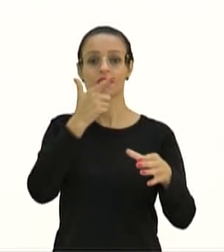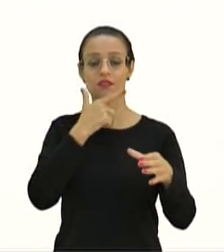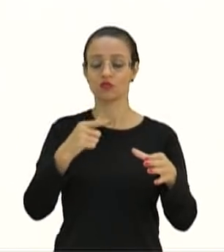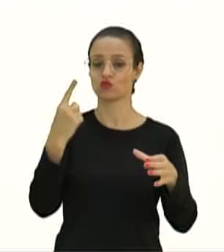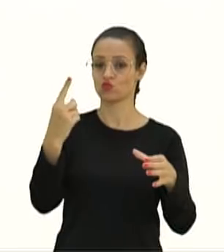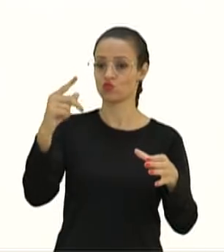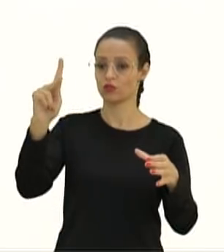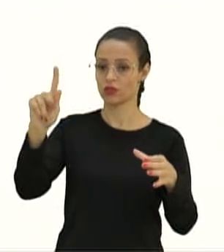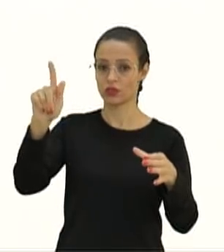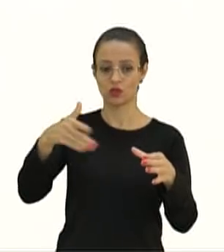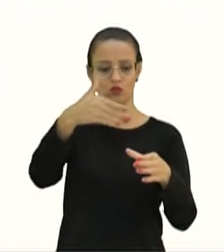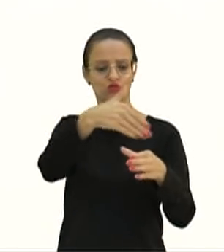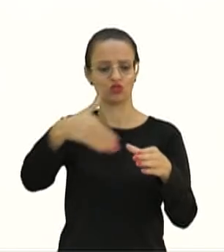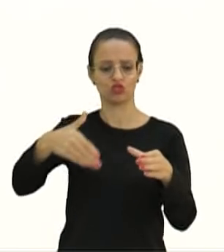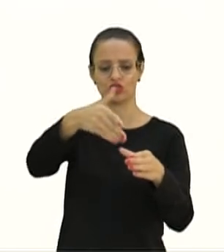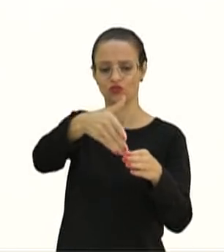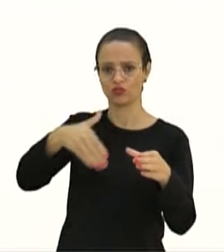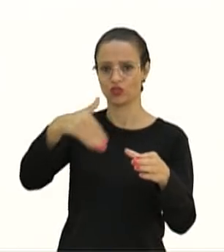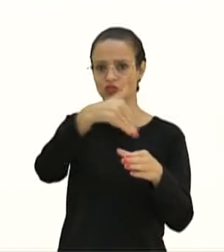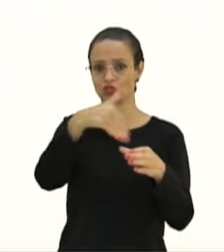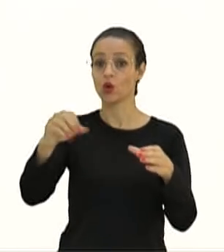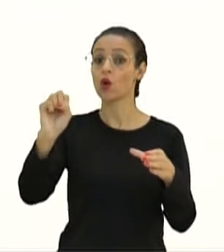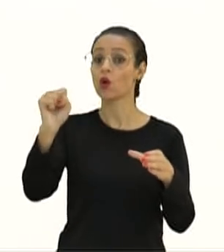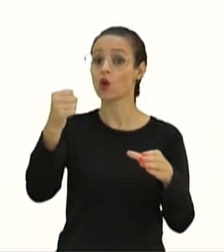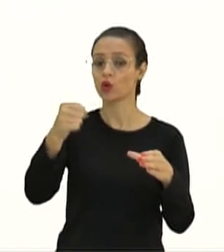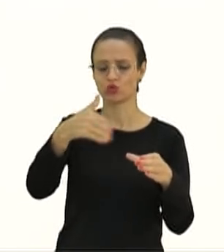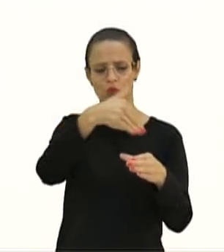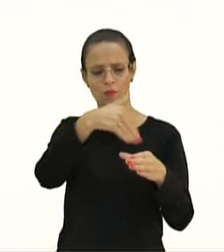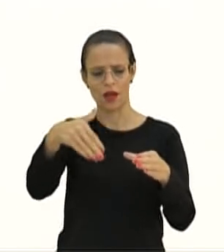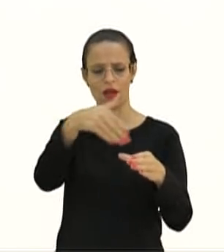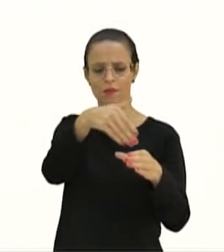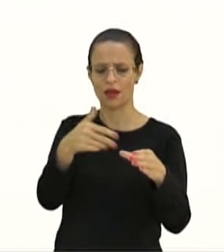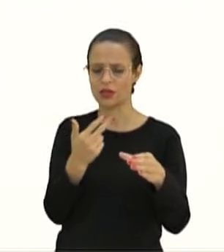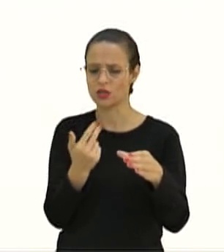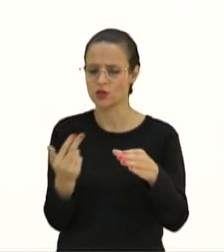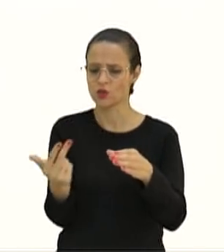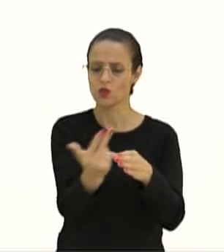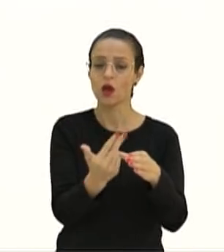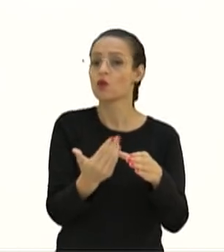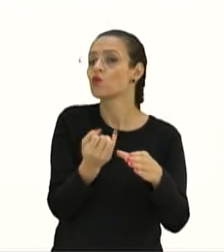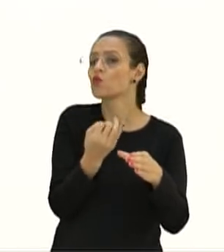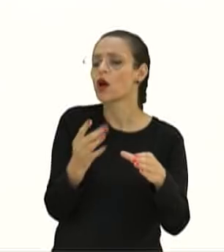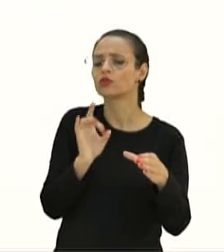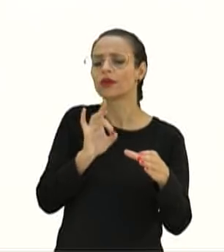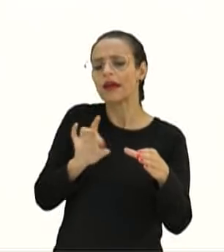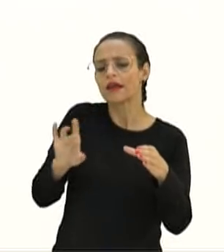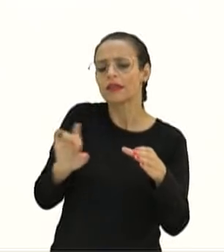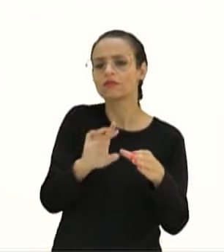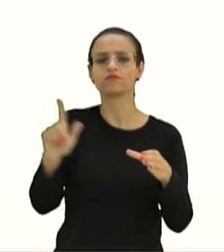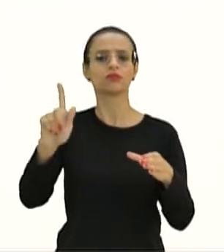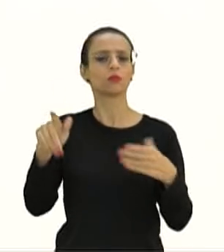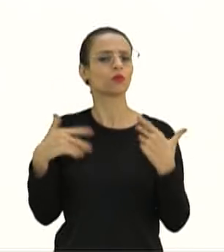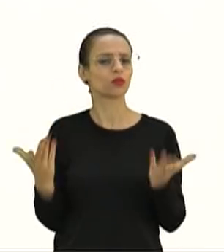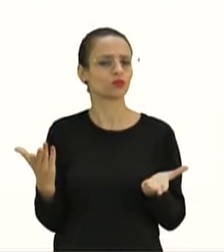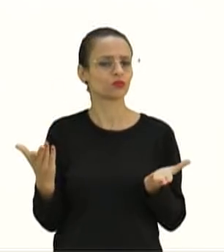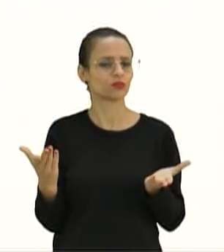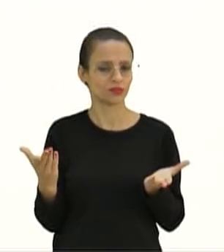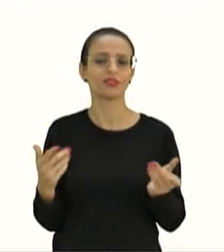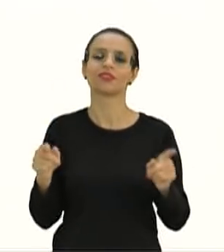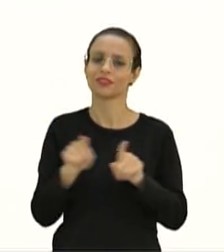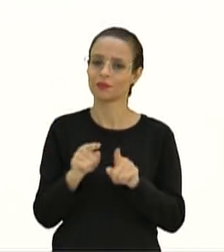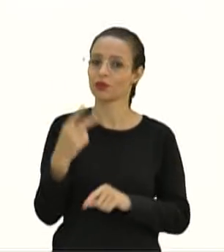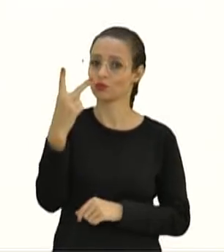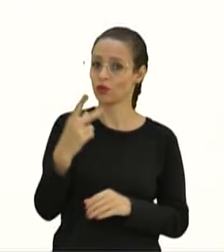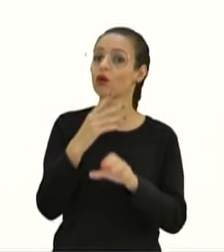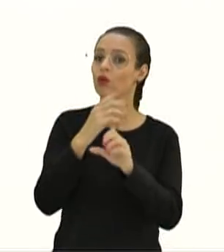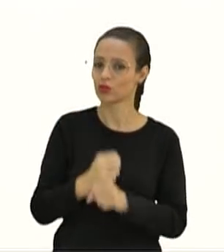quilo que o Pablo dividiu ali em 8 partes iguais. Quanto pesa cada parte em grama? Também são duas